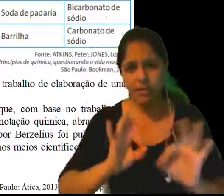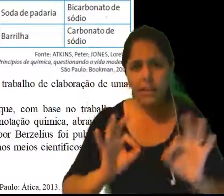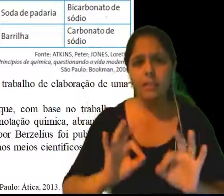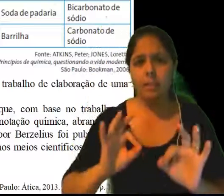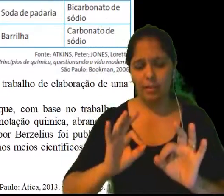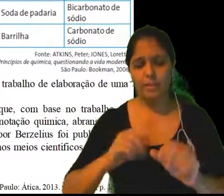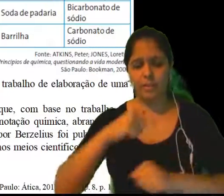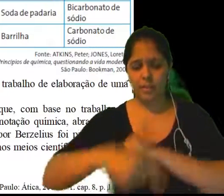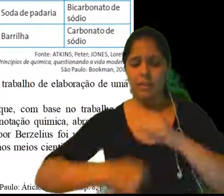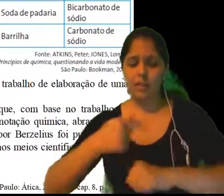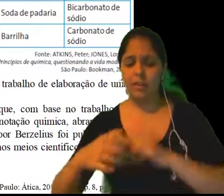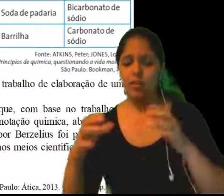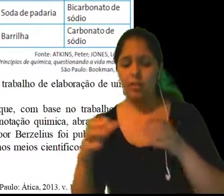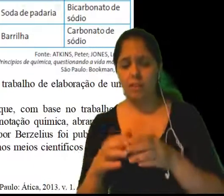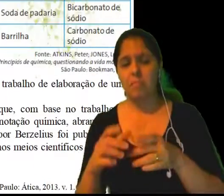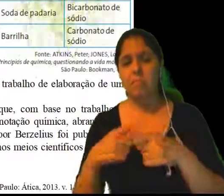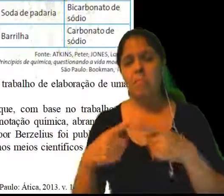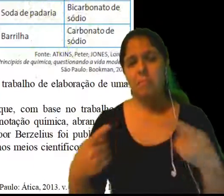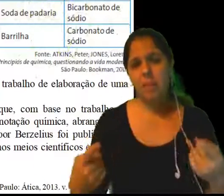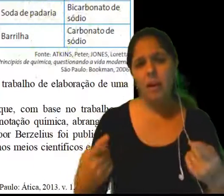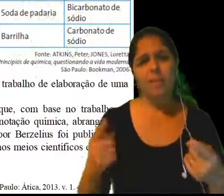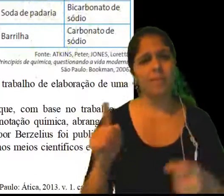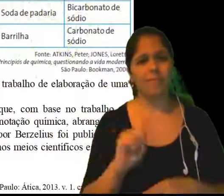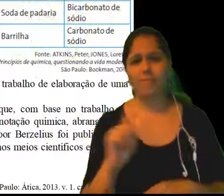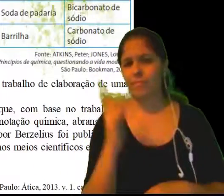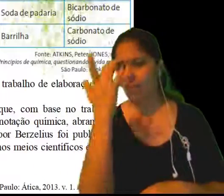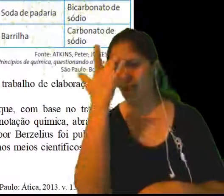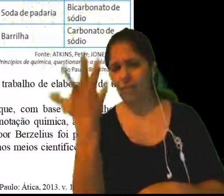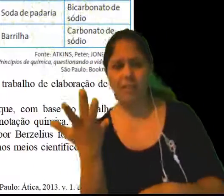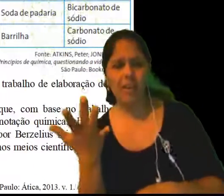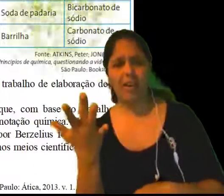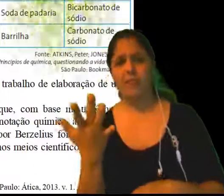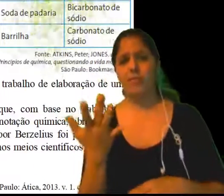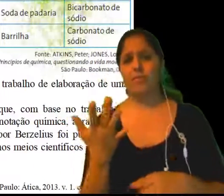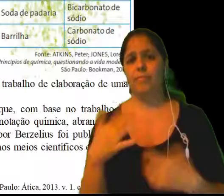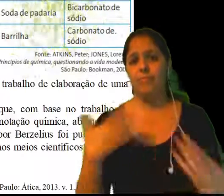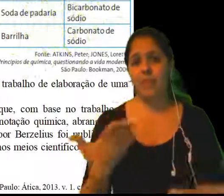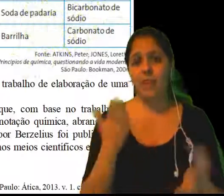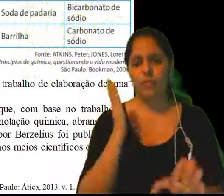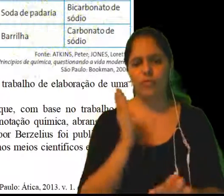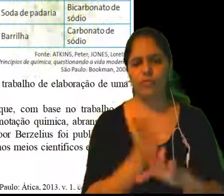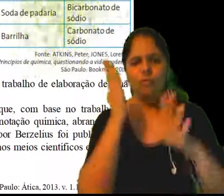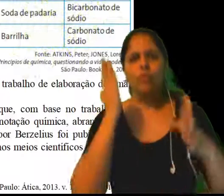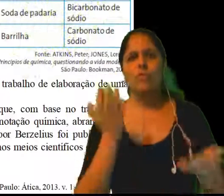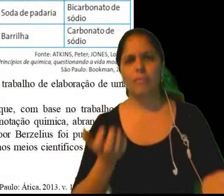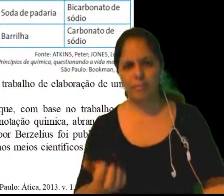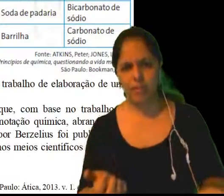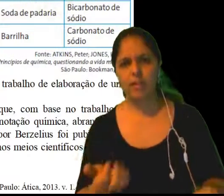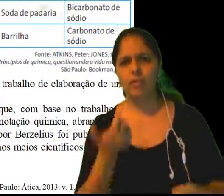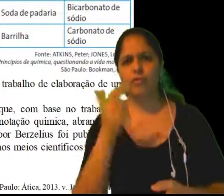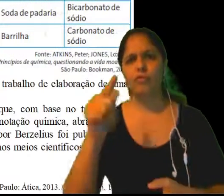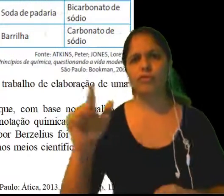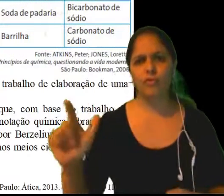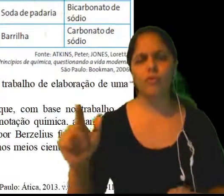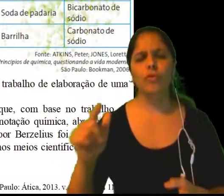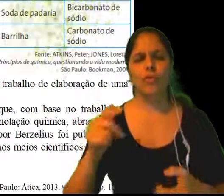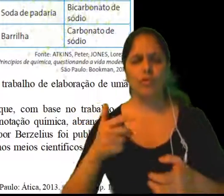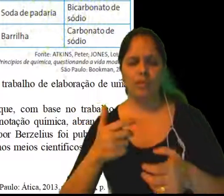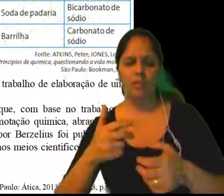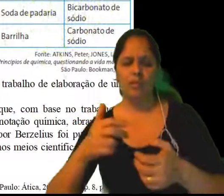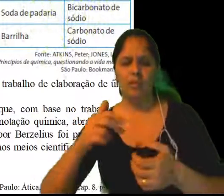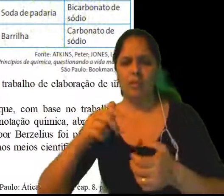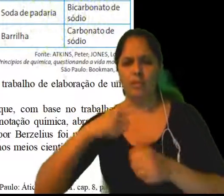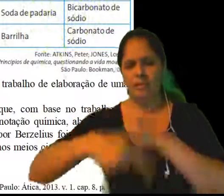os elementos químicos. Porém, era uma forma nada prática e com as descobertas de